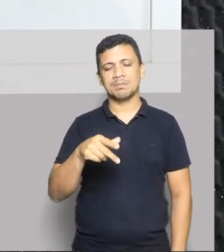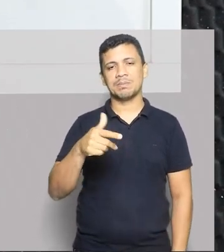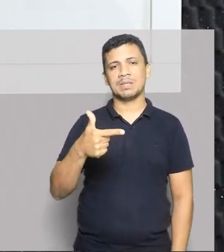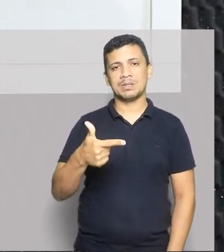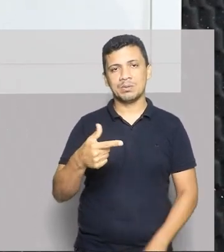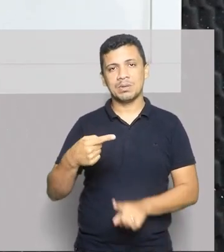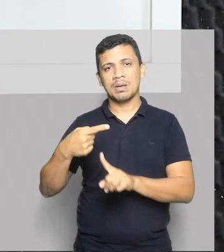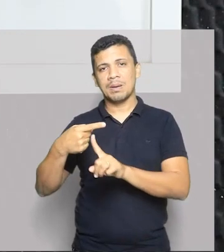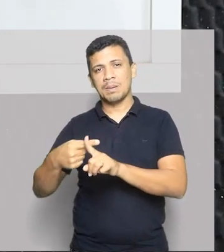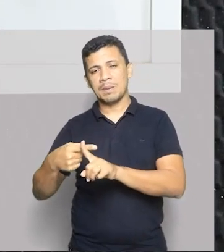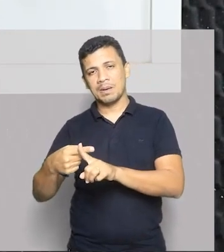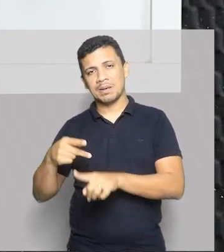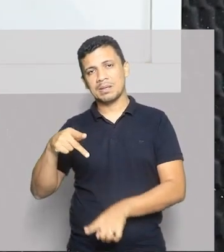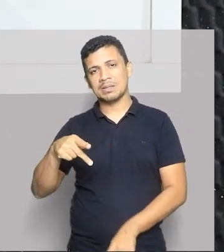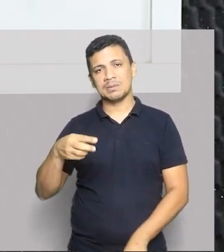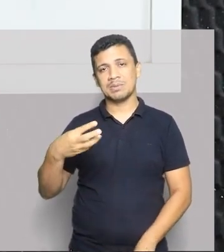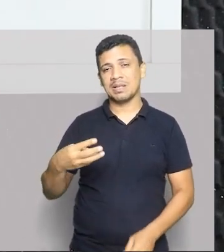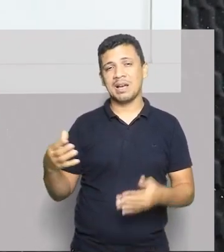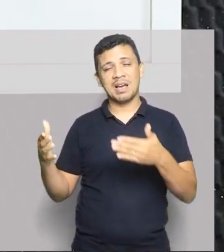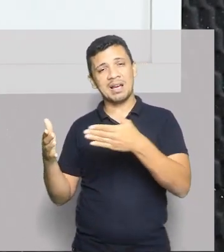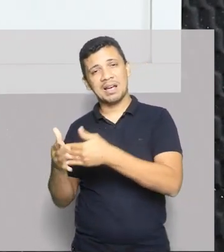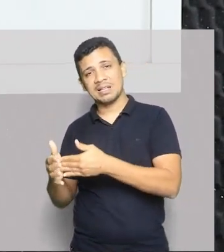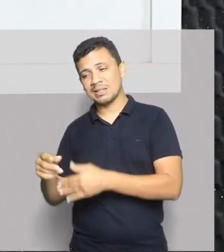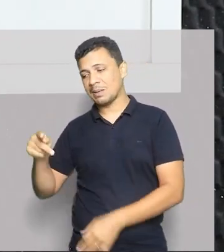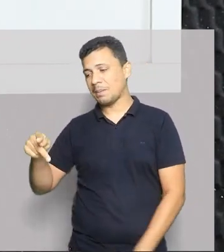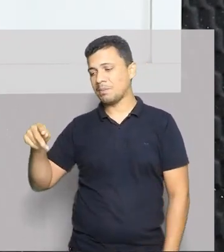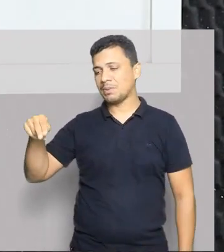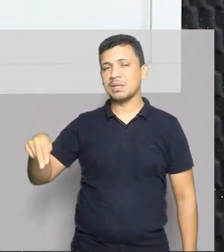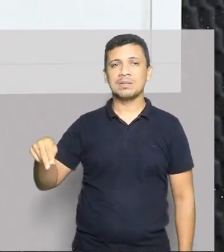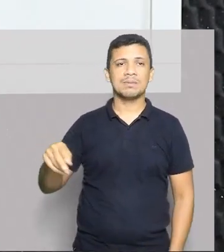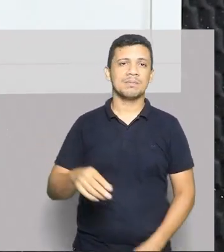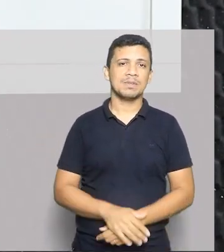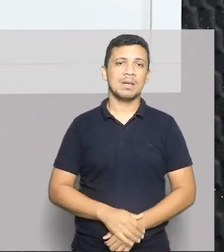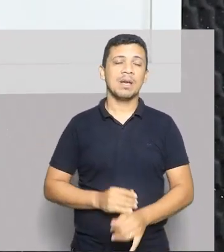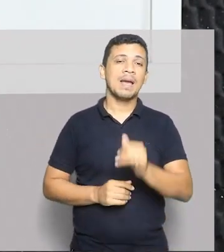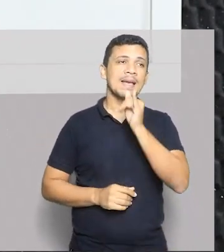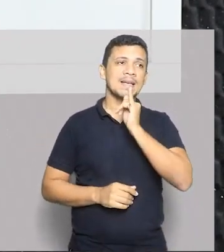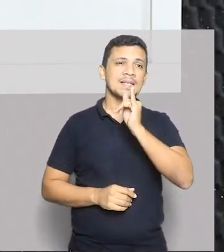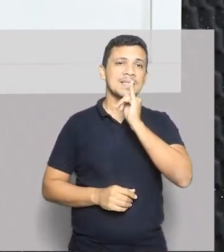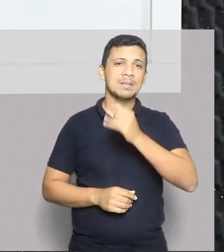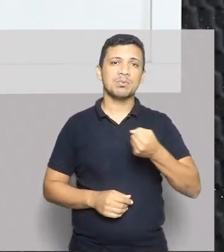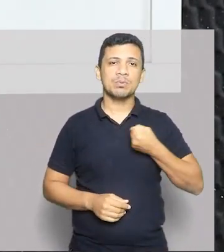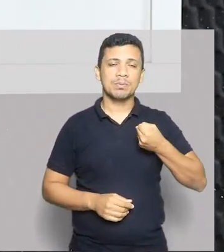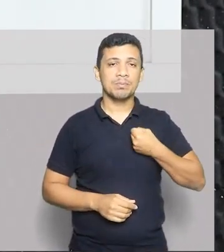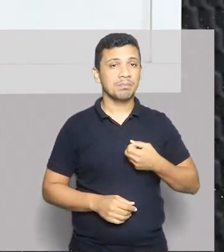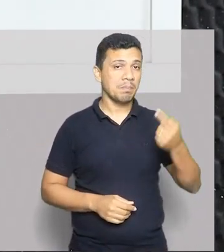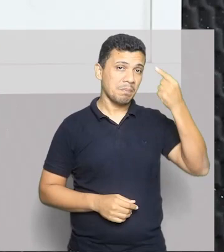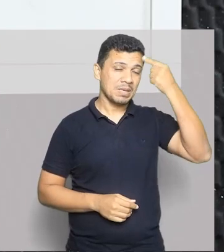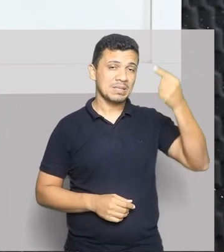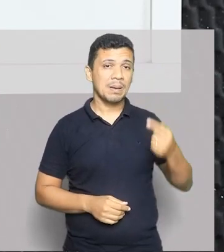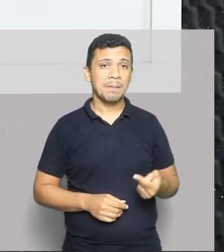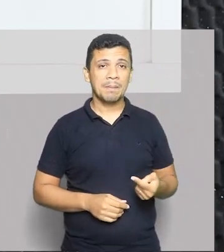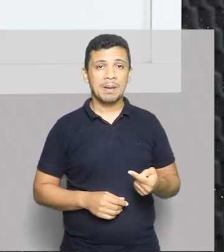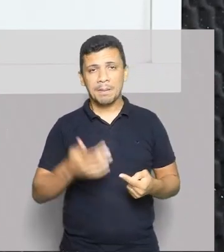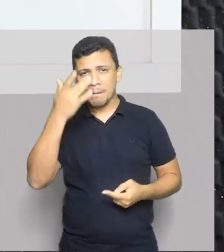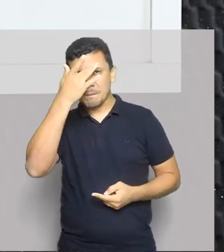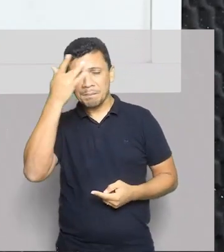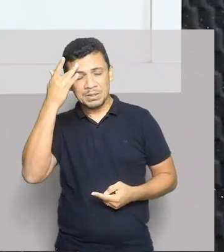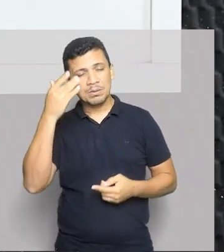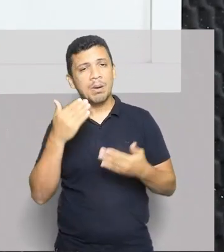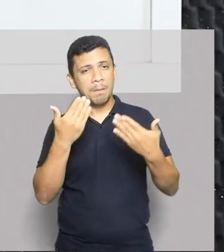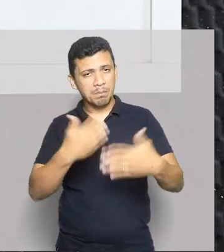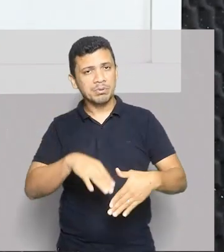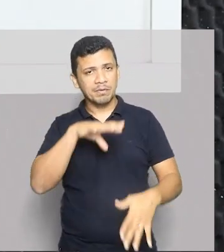Pn. Um exemplo numérico. Vamos supor que a pessoa fez uma prova de português e matemática e